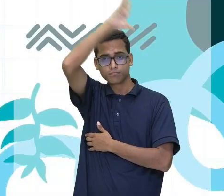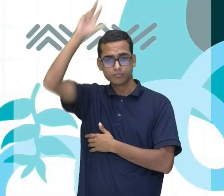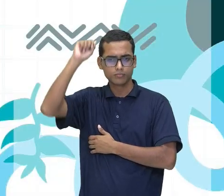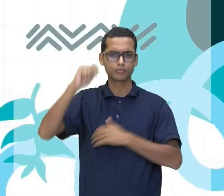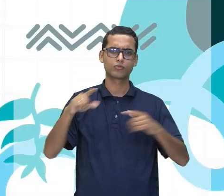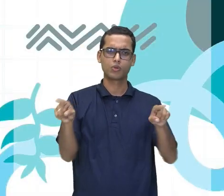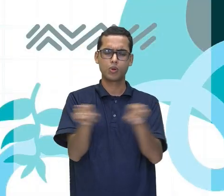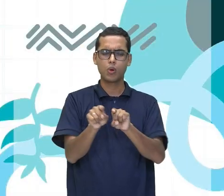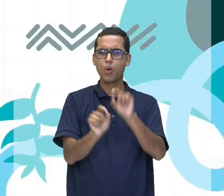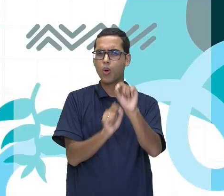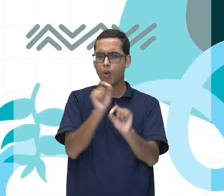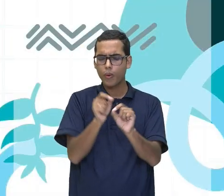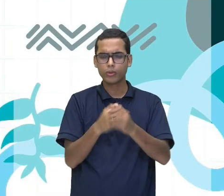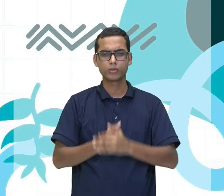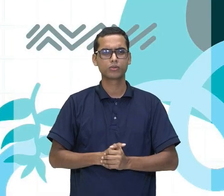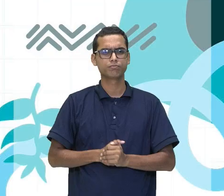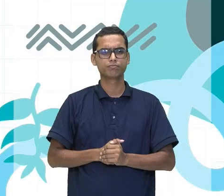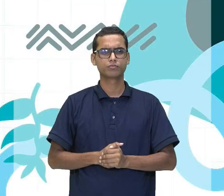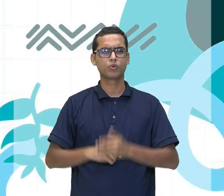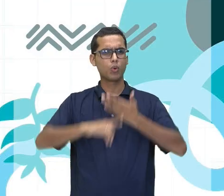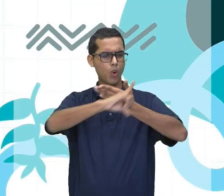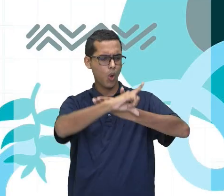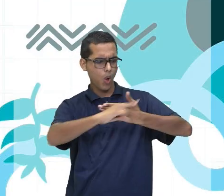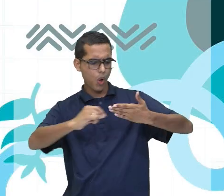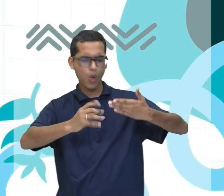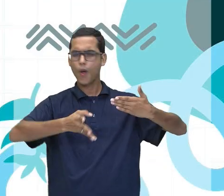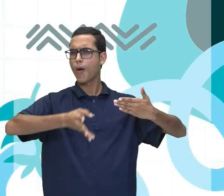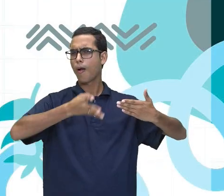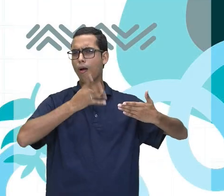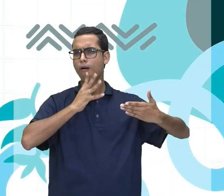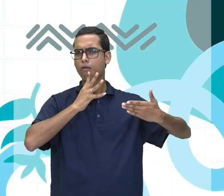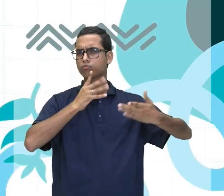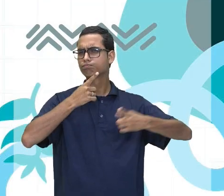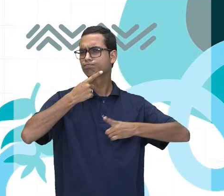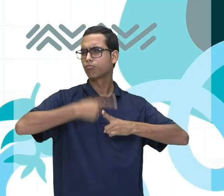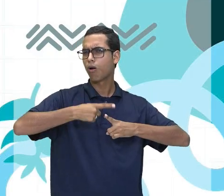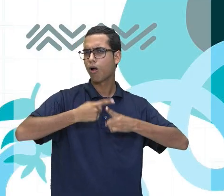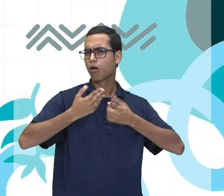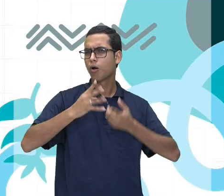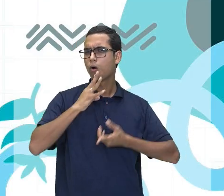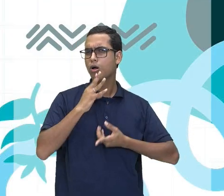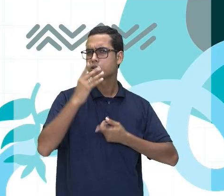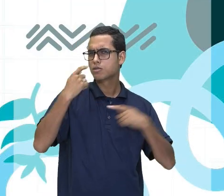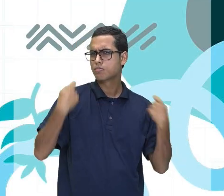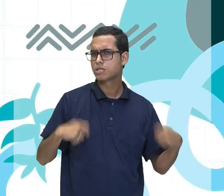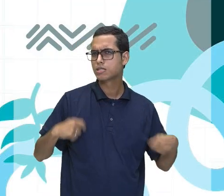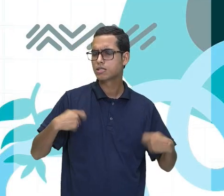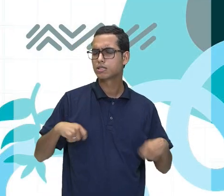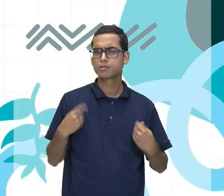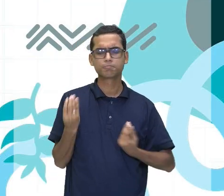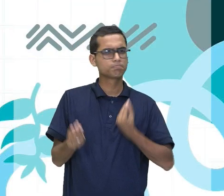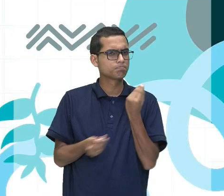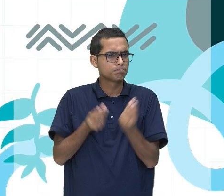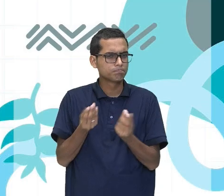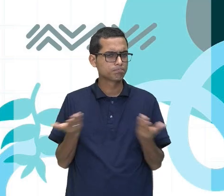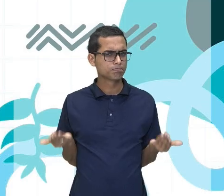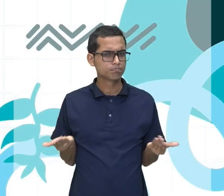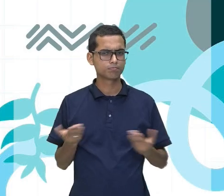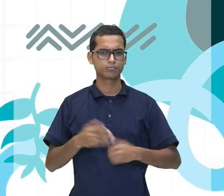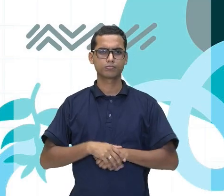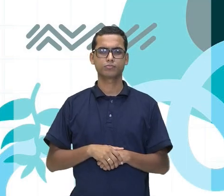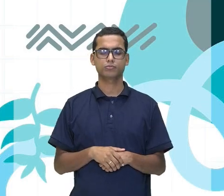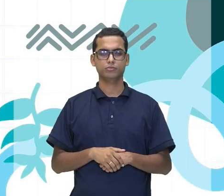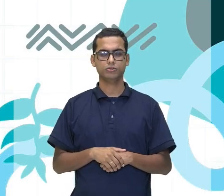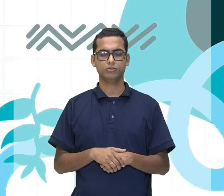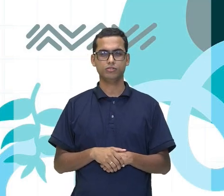nós devemos conhecer o autor do texto, né? Por que nós temos que conhecer o autor do